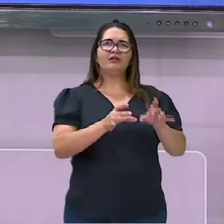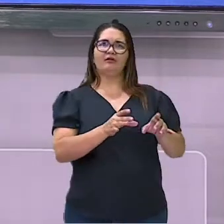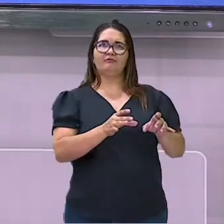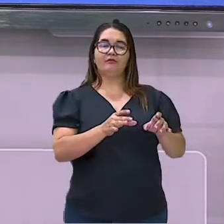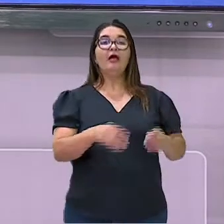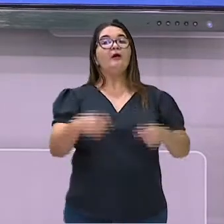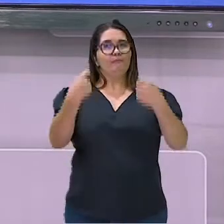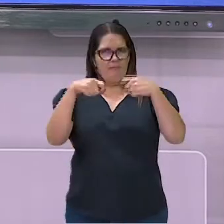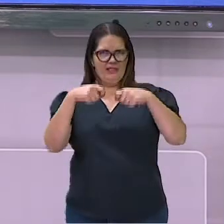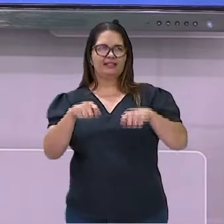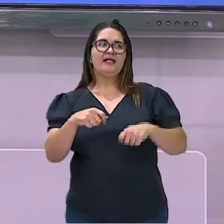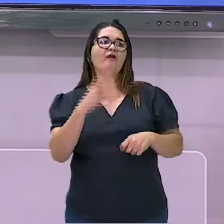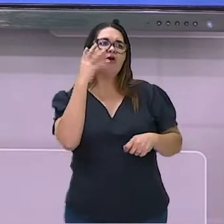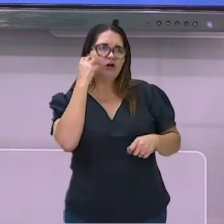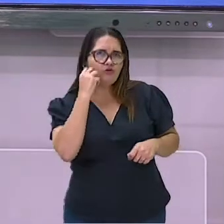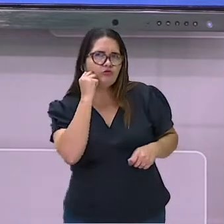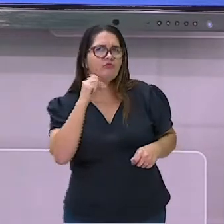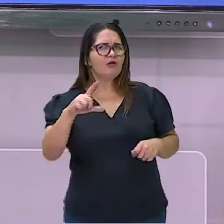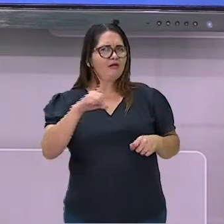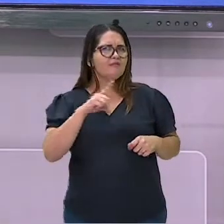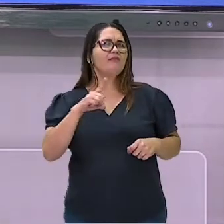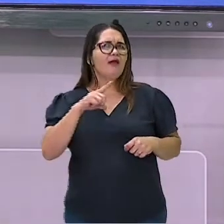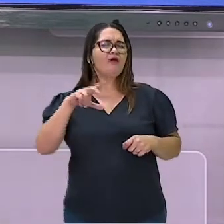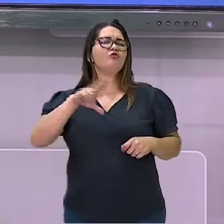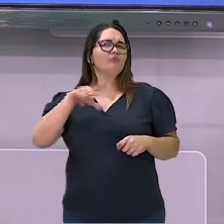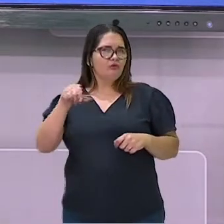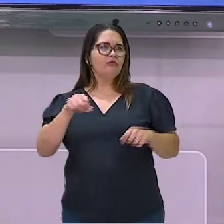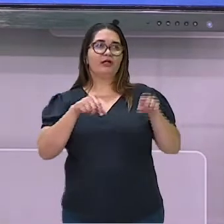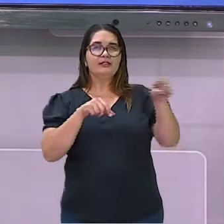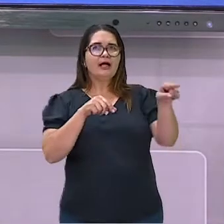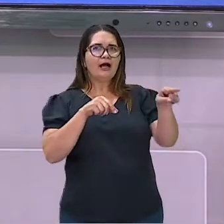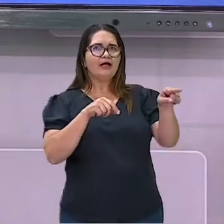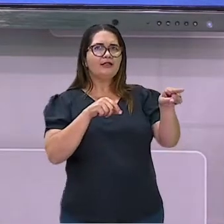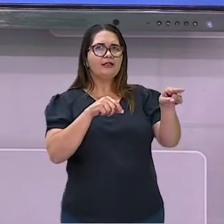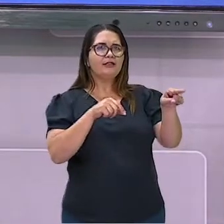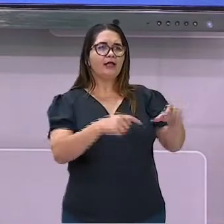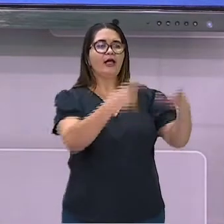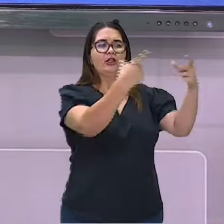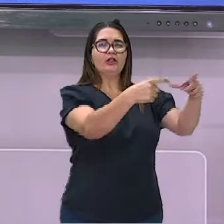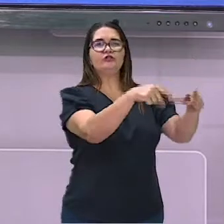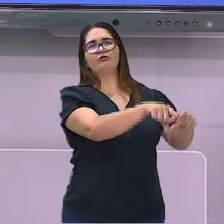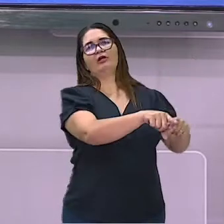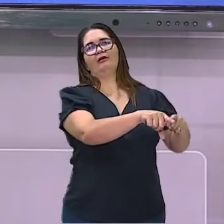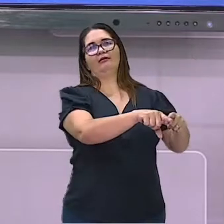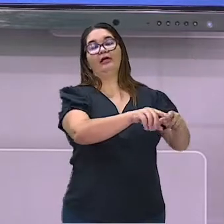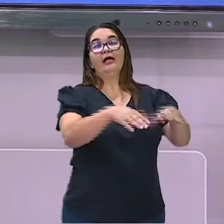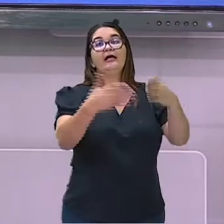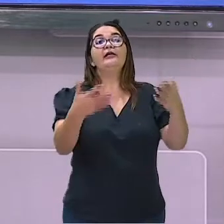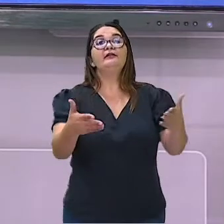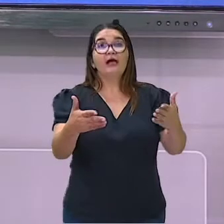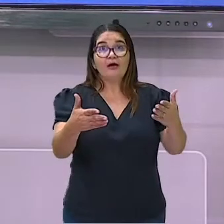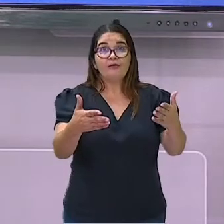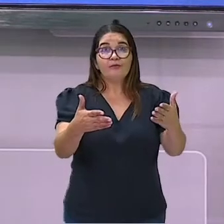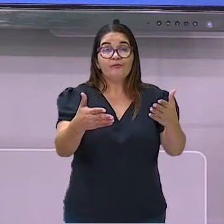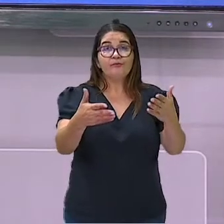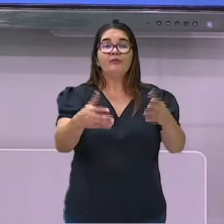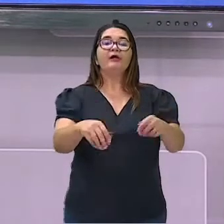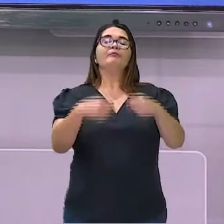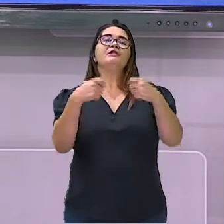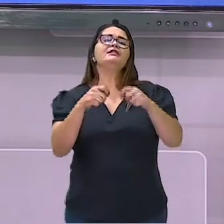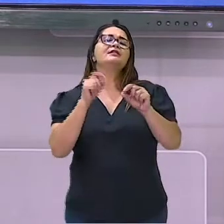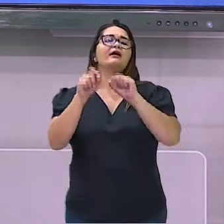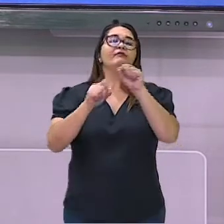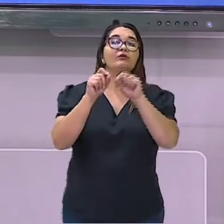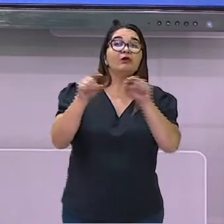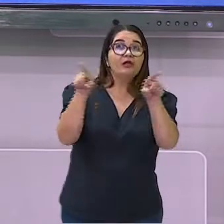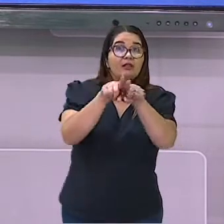o lucro máximo na atividade açucareira, Portugal favoreceu a criação de